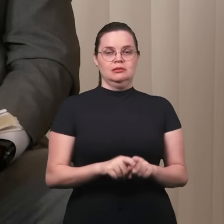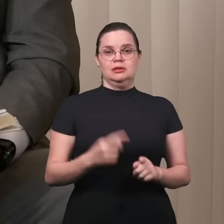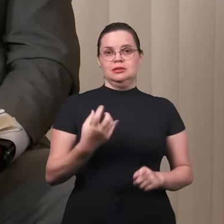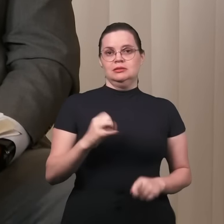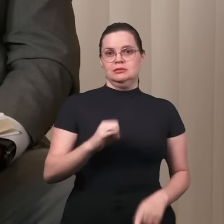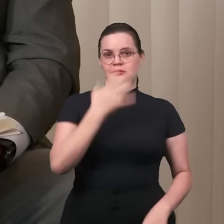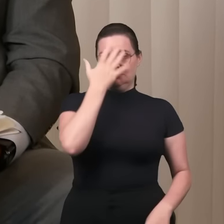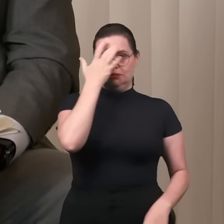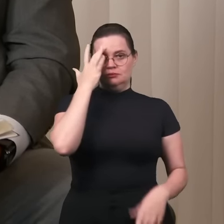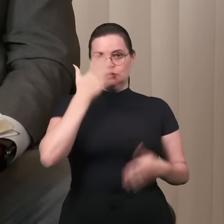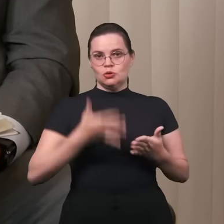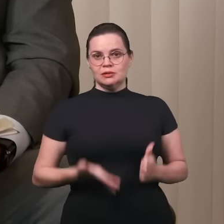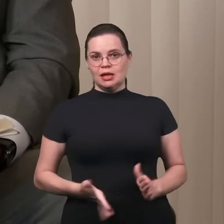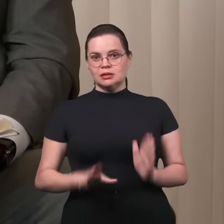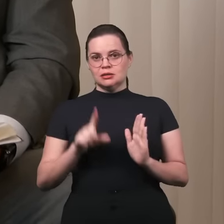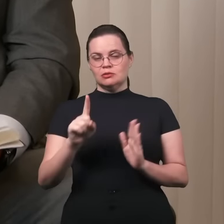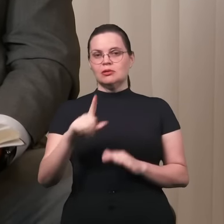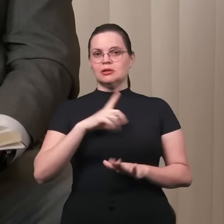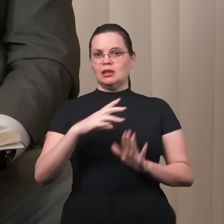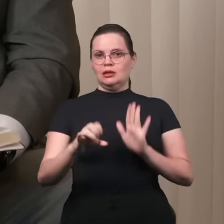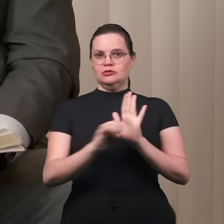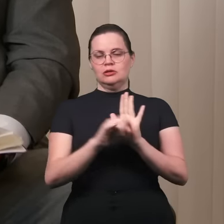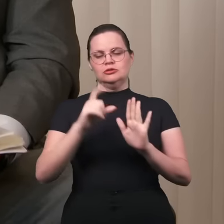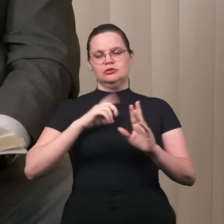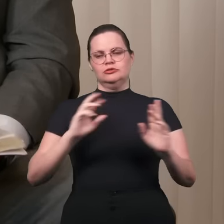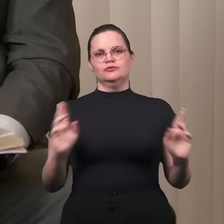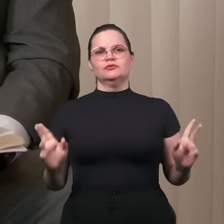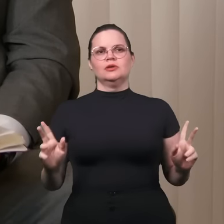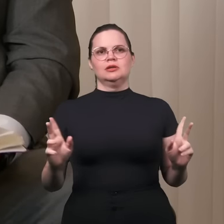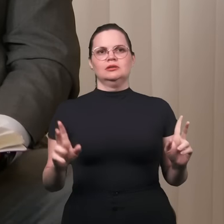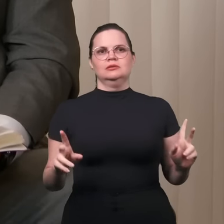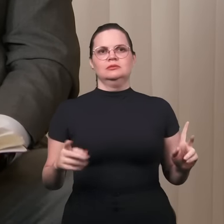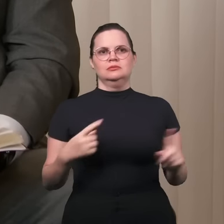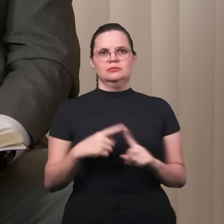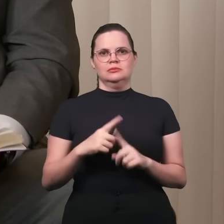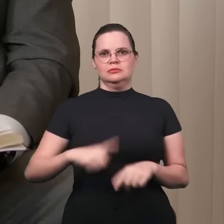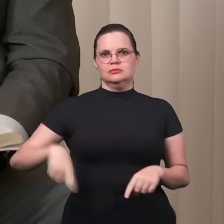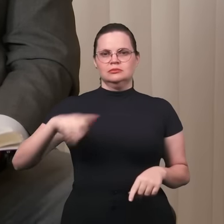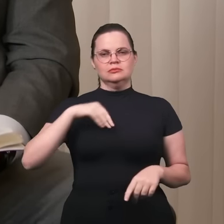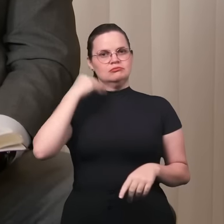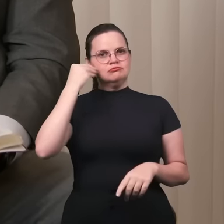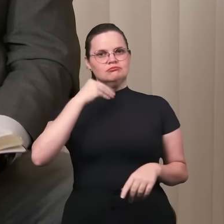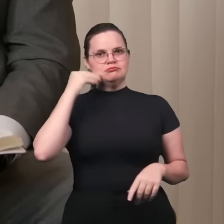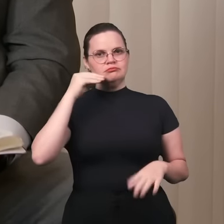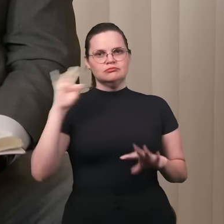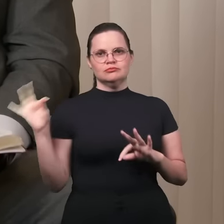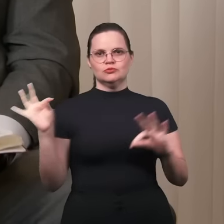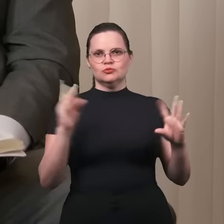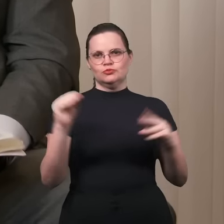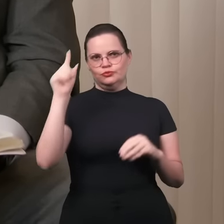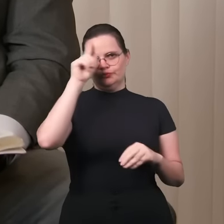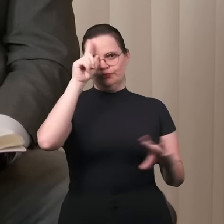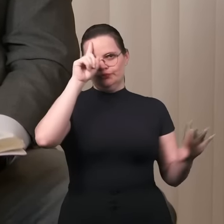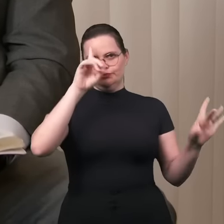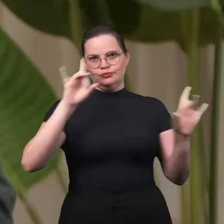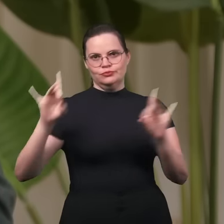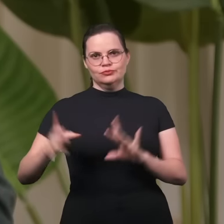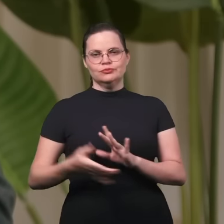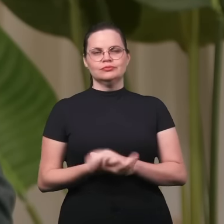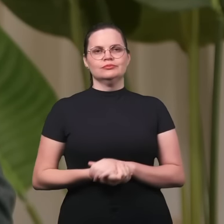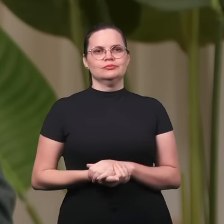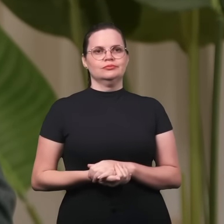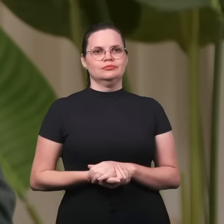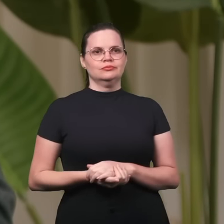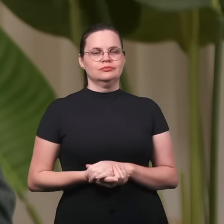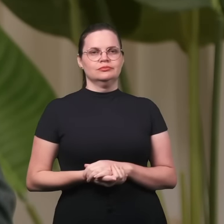nascidos ali, havia uma conotação diferente, porque eles desfrutavam de todas as coisas no cotidiano, né?